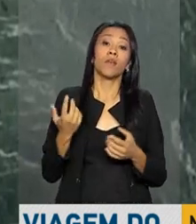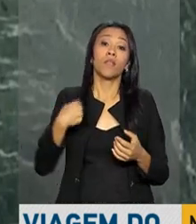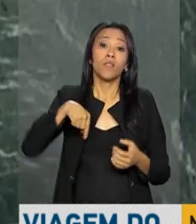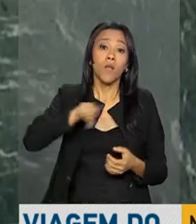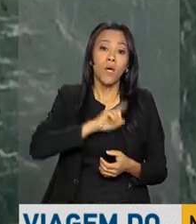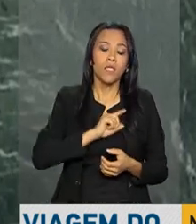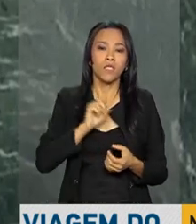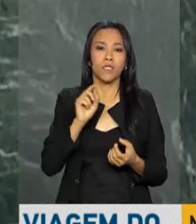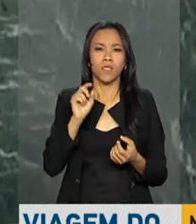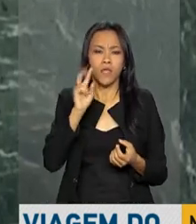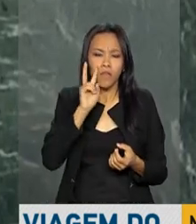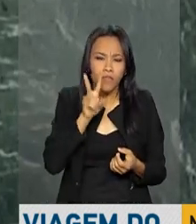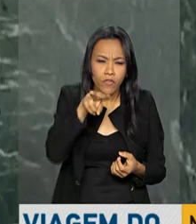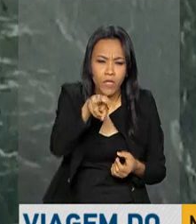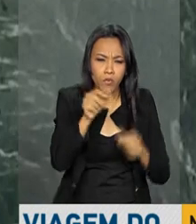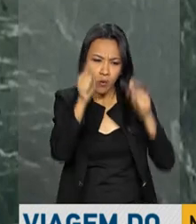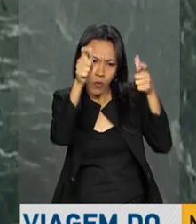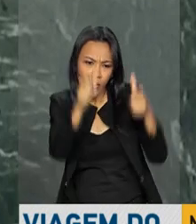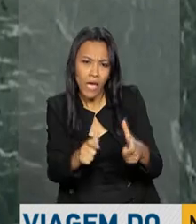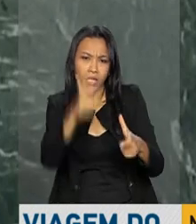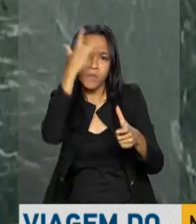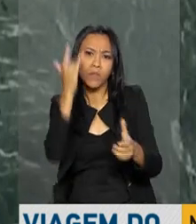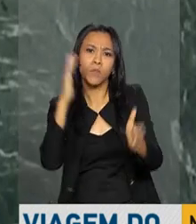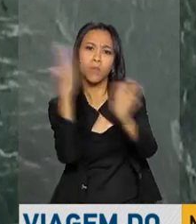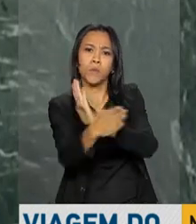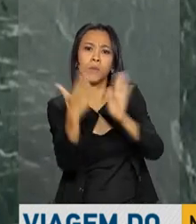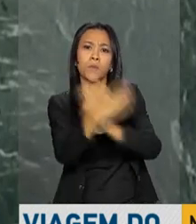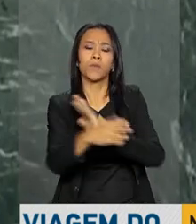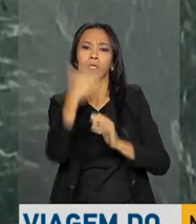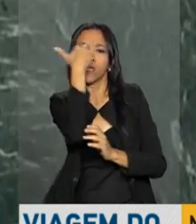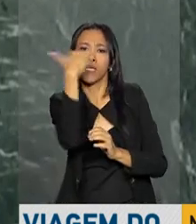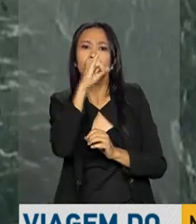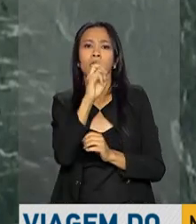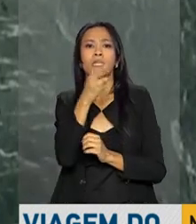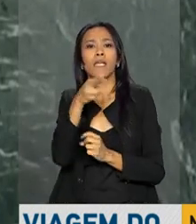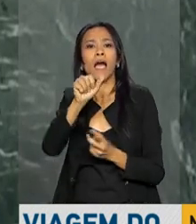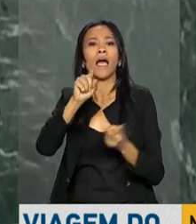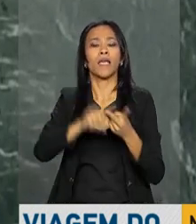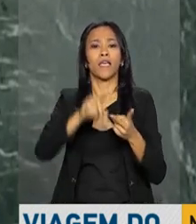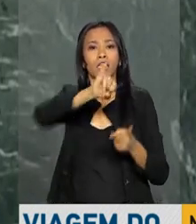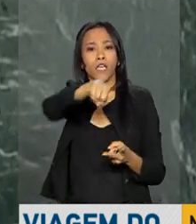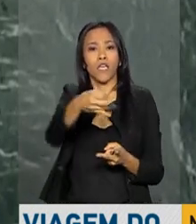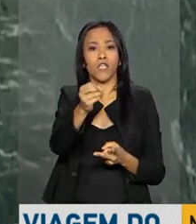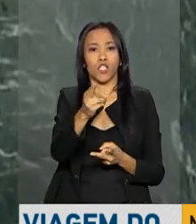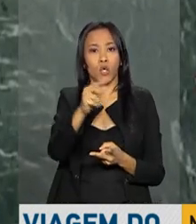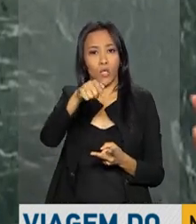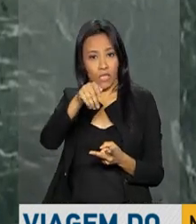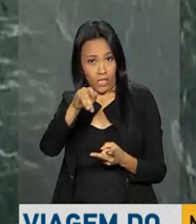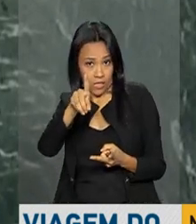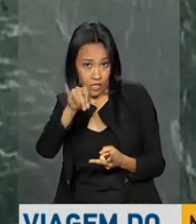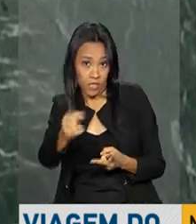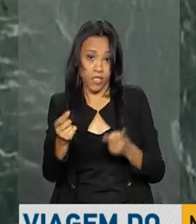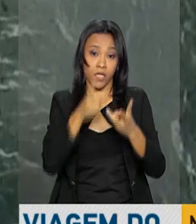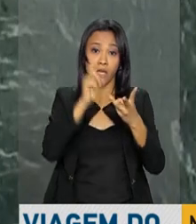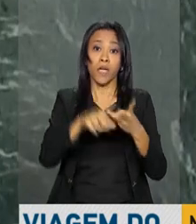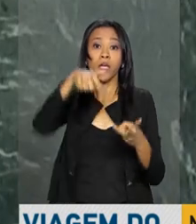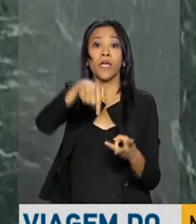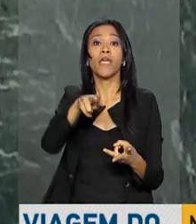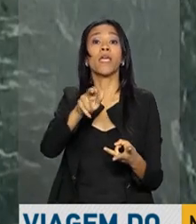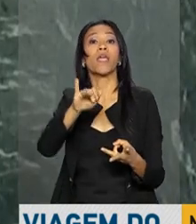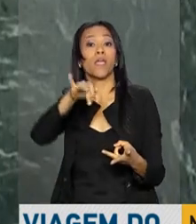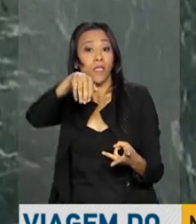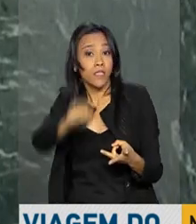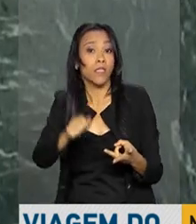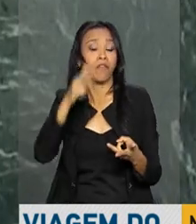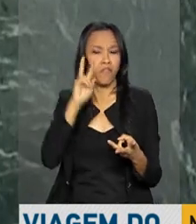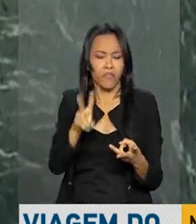Percorramos os campos de refugiados e deslocados no Iraque, na Jordânia, no Líbano, no Quênia. Ouçamos as histórias dos que